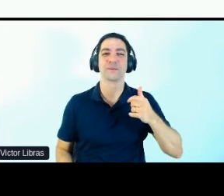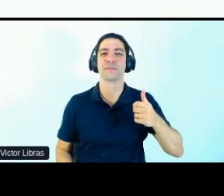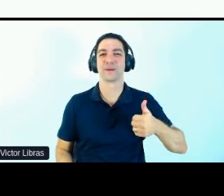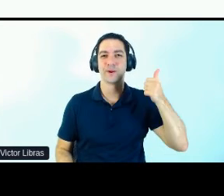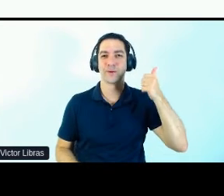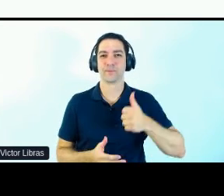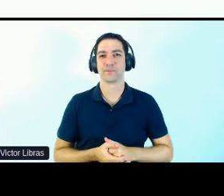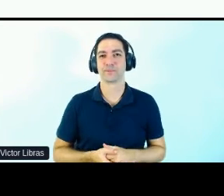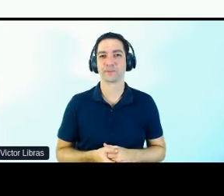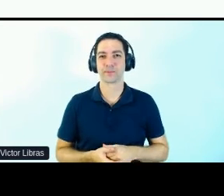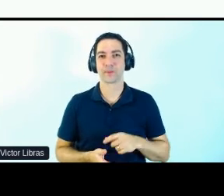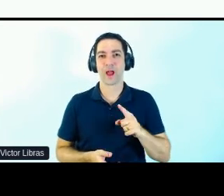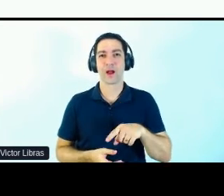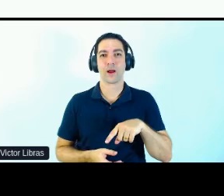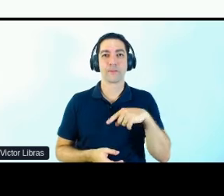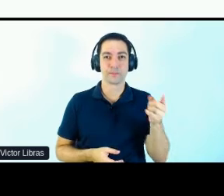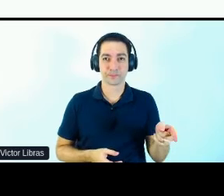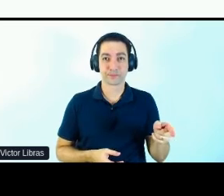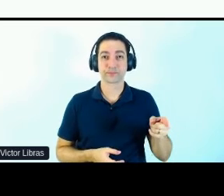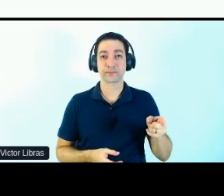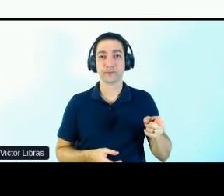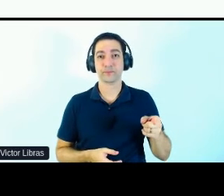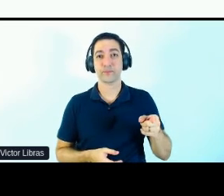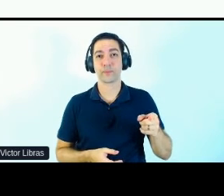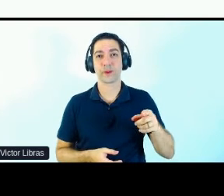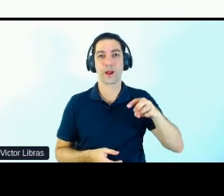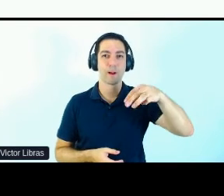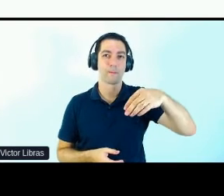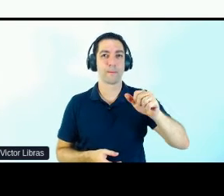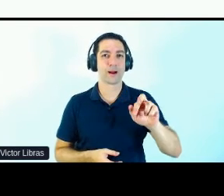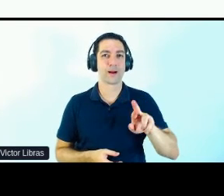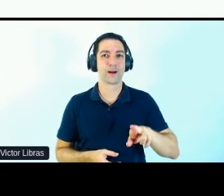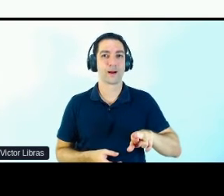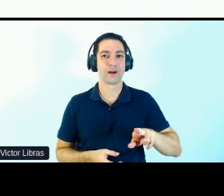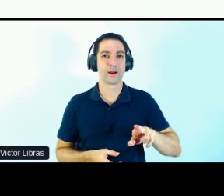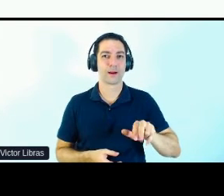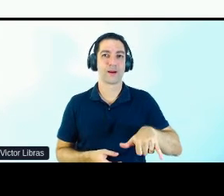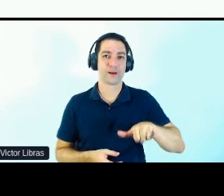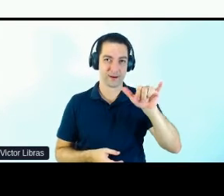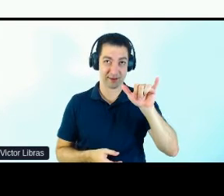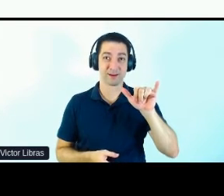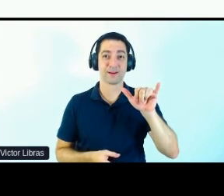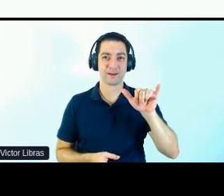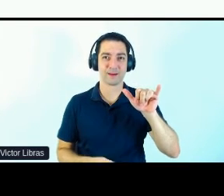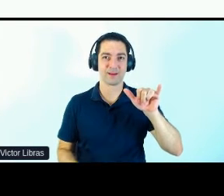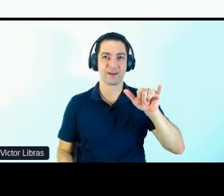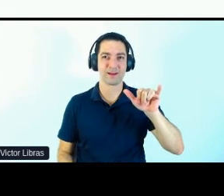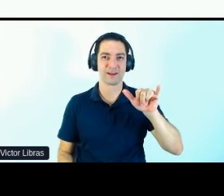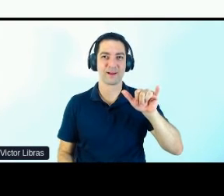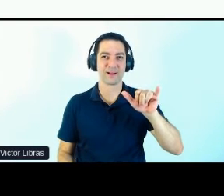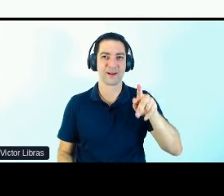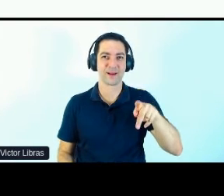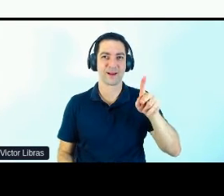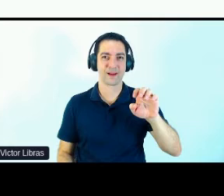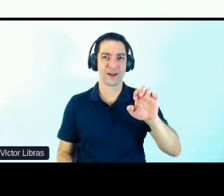aí de ciência da computação e lutou bravamente pela inclusão das mulheres no mundo da informática.